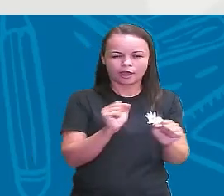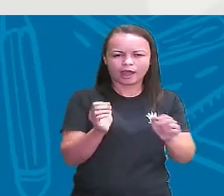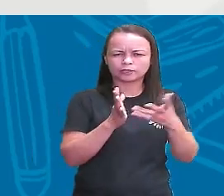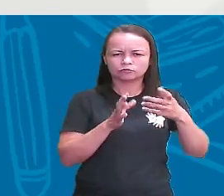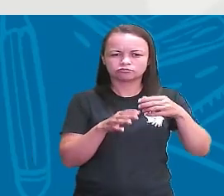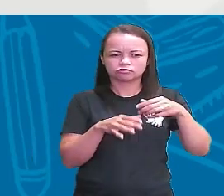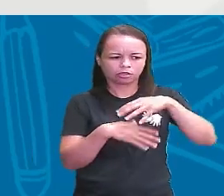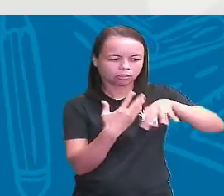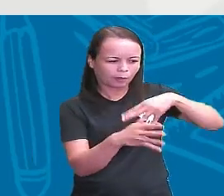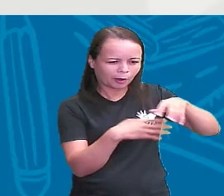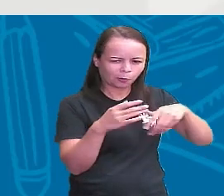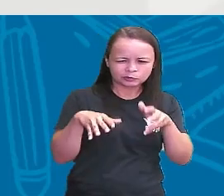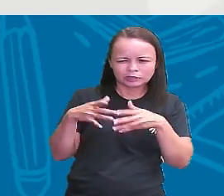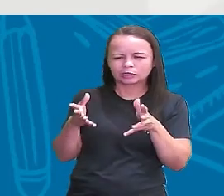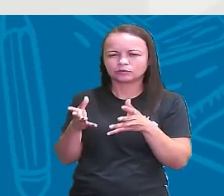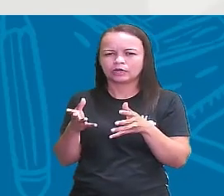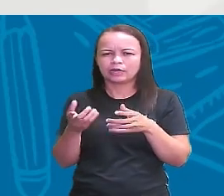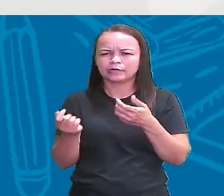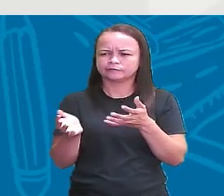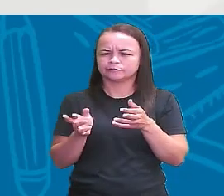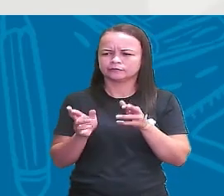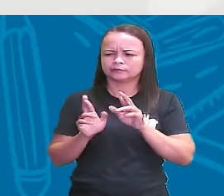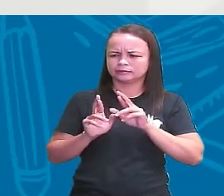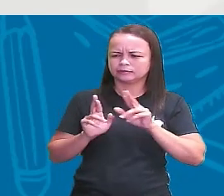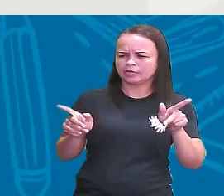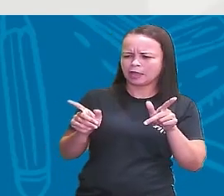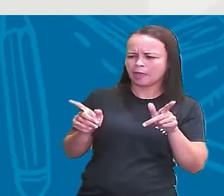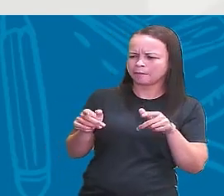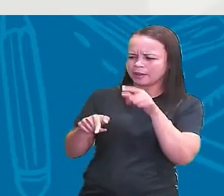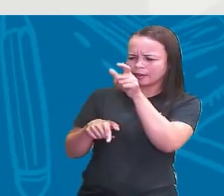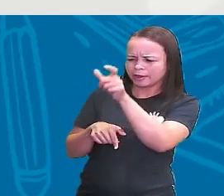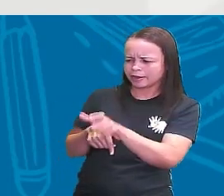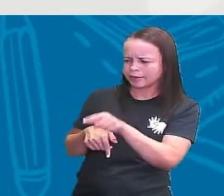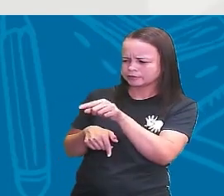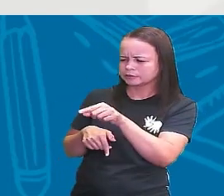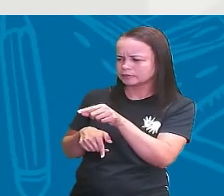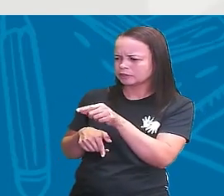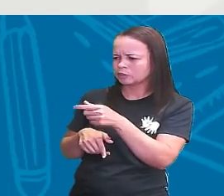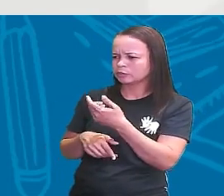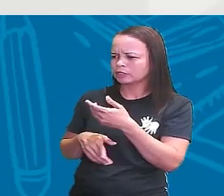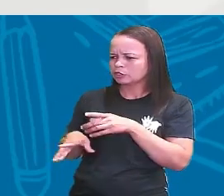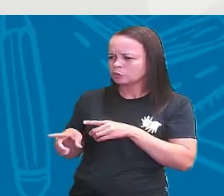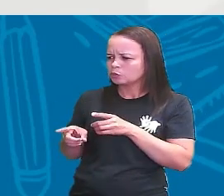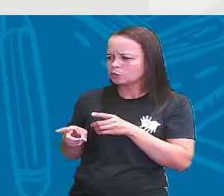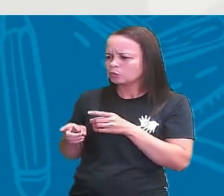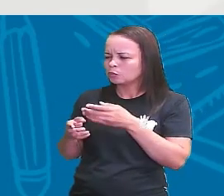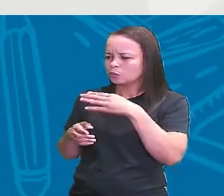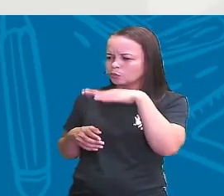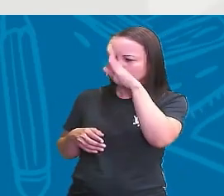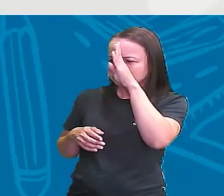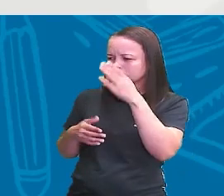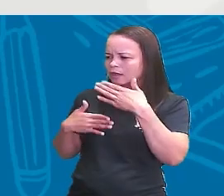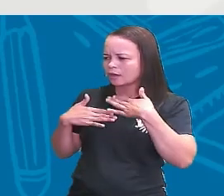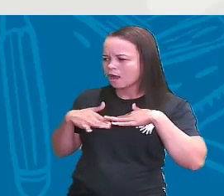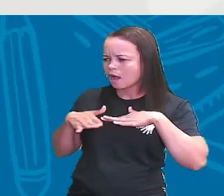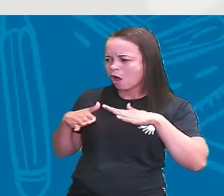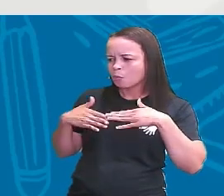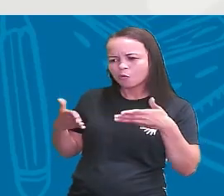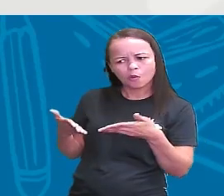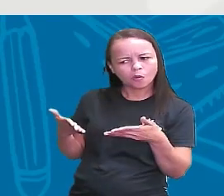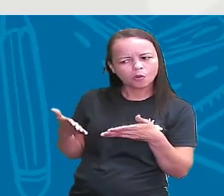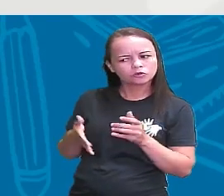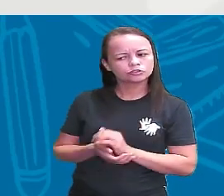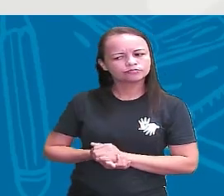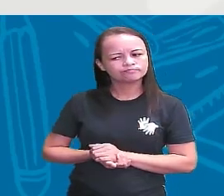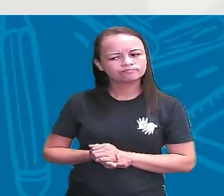repente ele fica lá quietinho. Aí vocês assim, eita, Cauê tá quietinho hoje. Então, ele é quietinho?